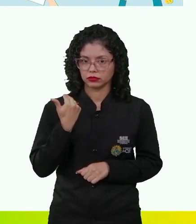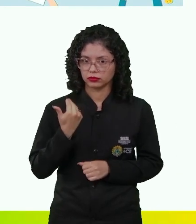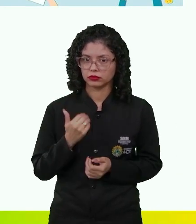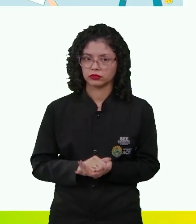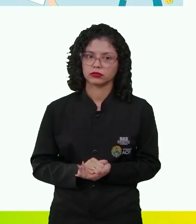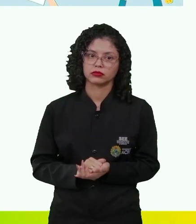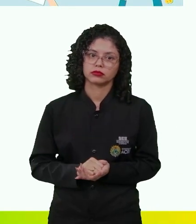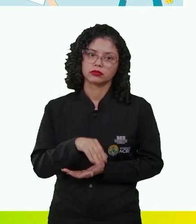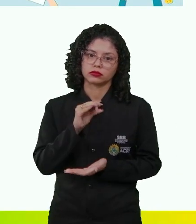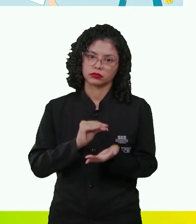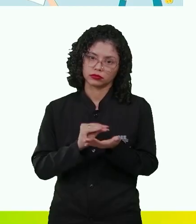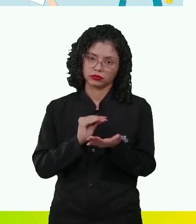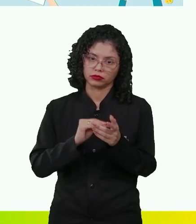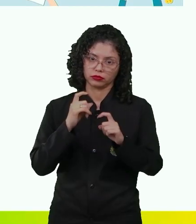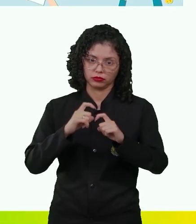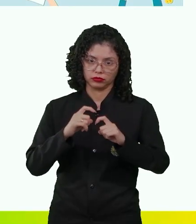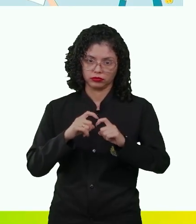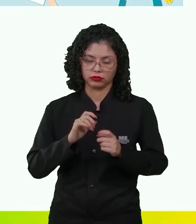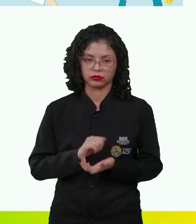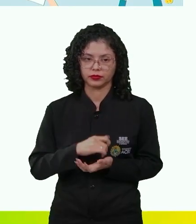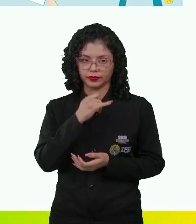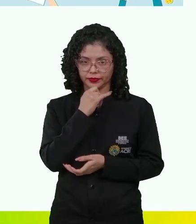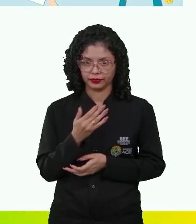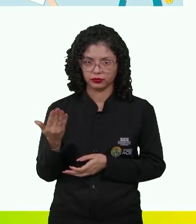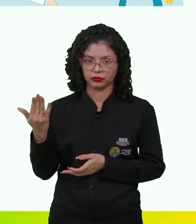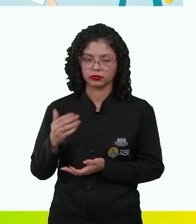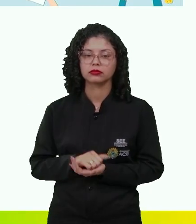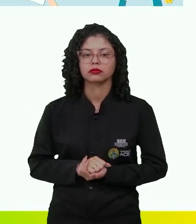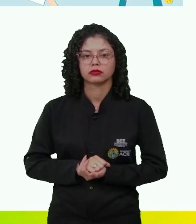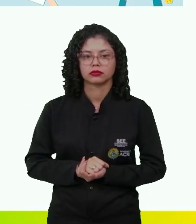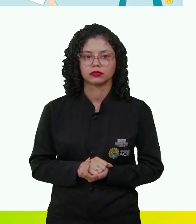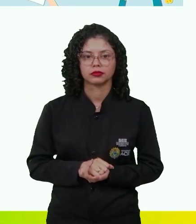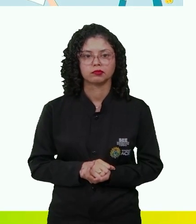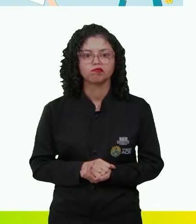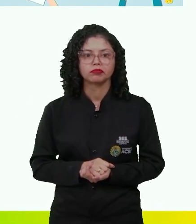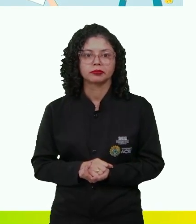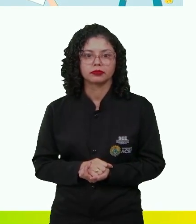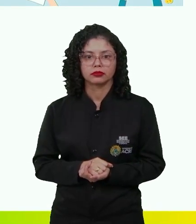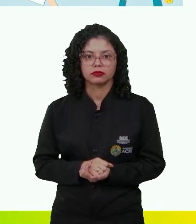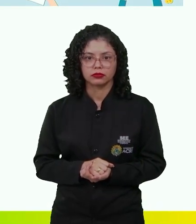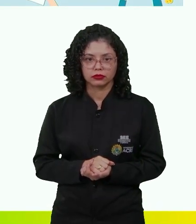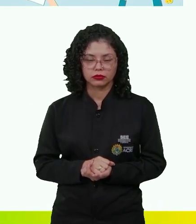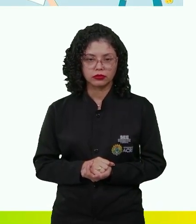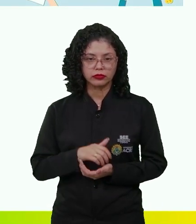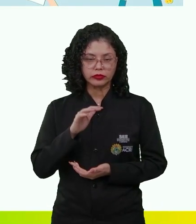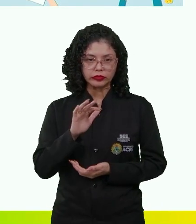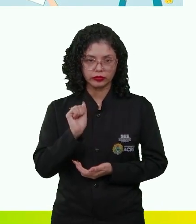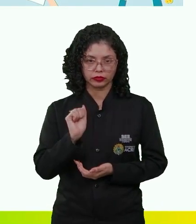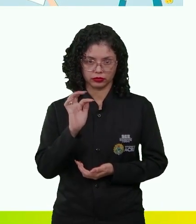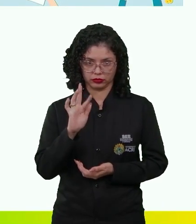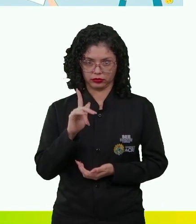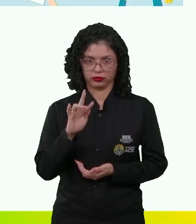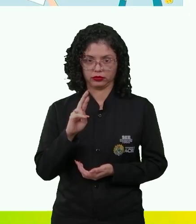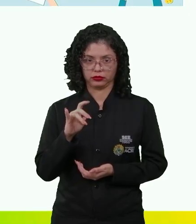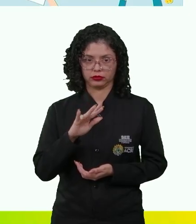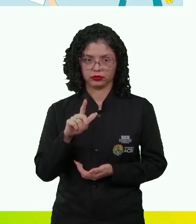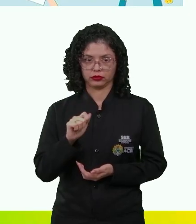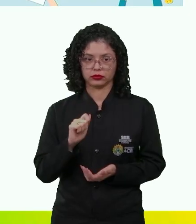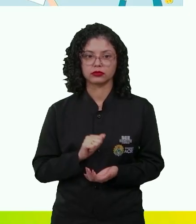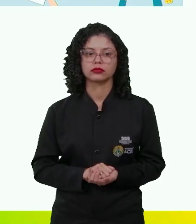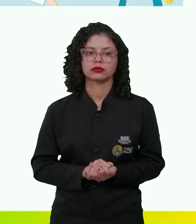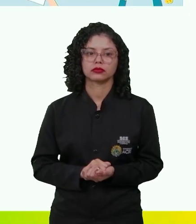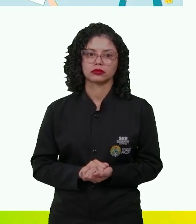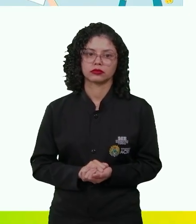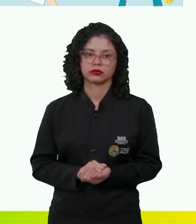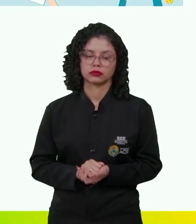por negligência médica. Olha só o exemplo de Serra Leoa, gente. Outro país é o Afeganistão